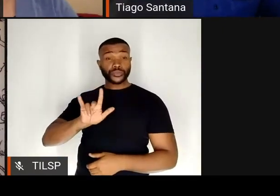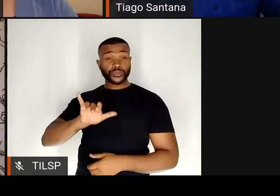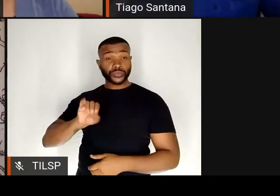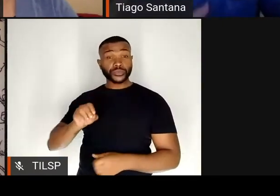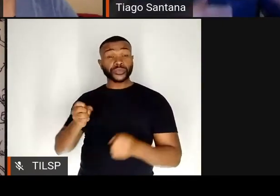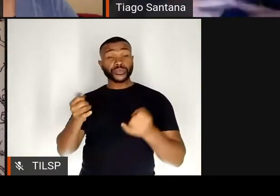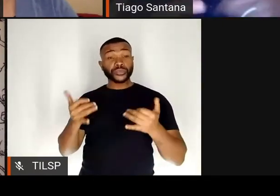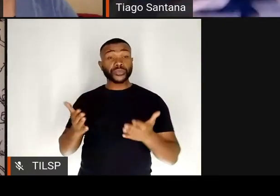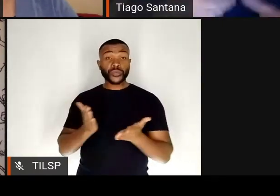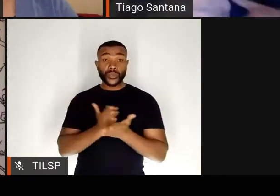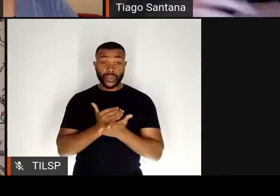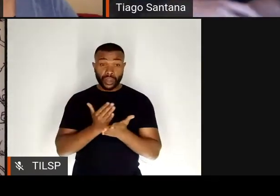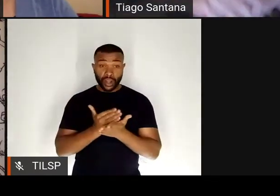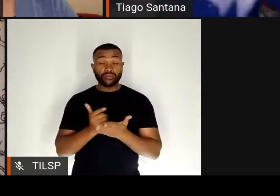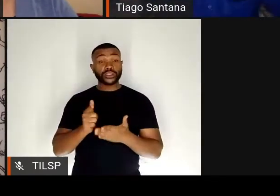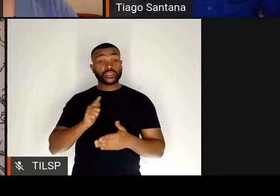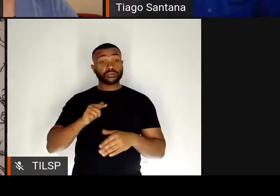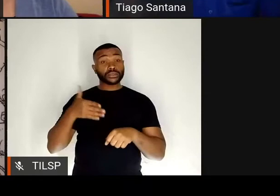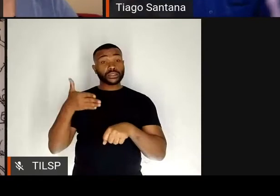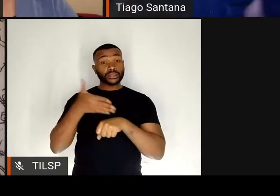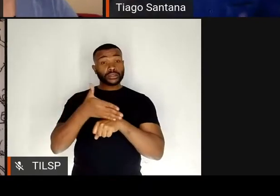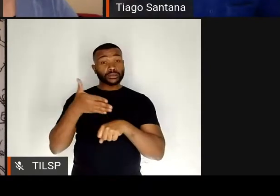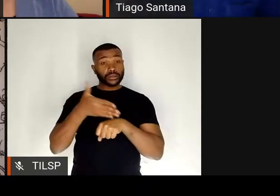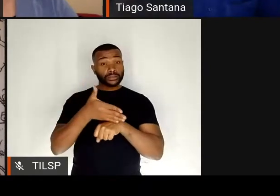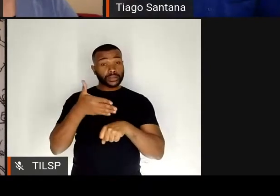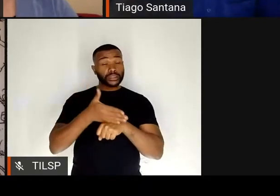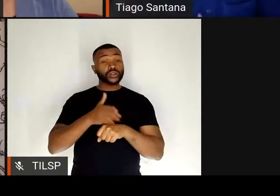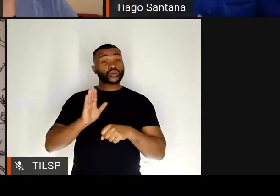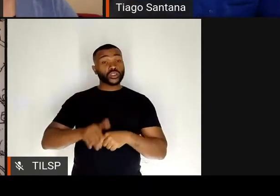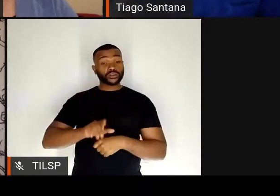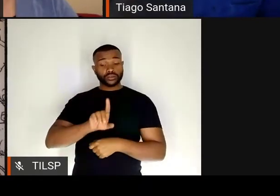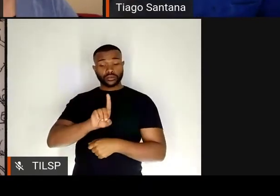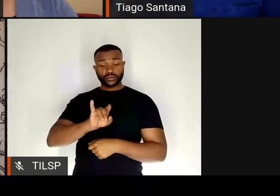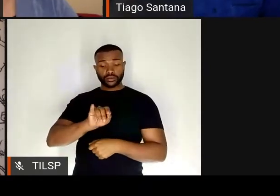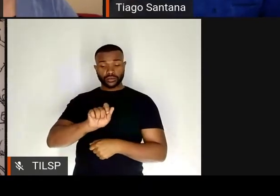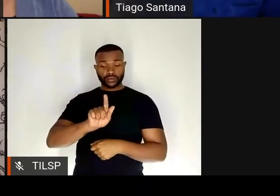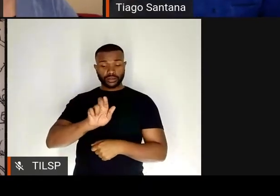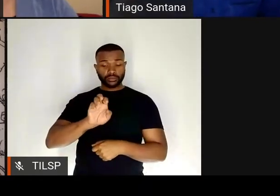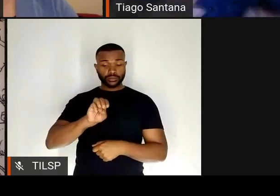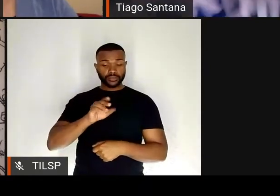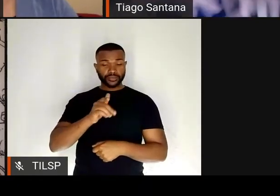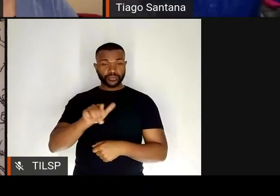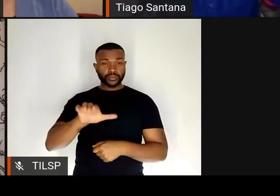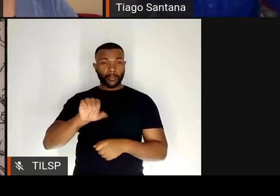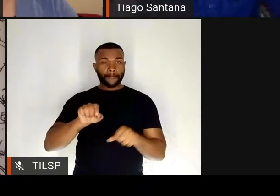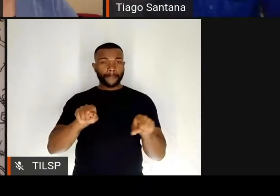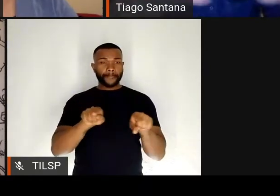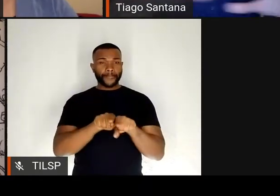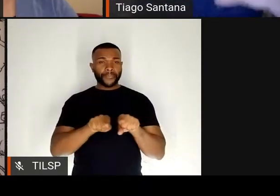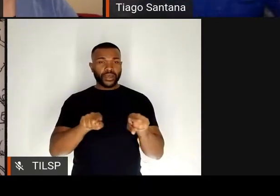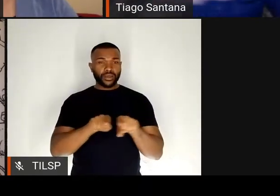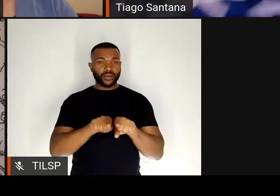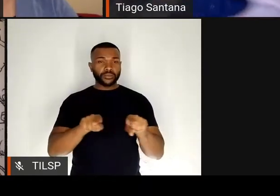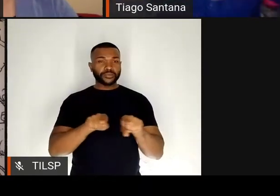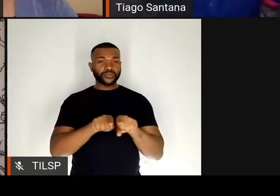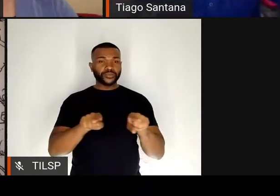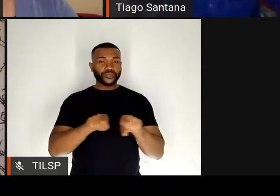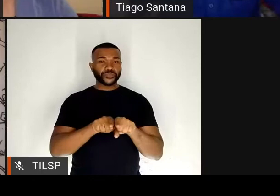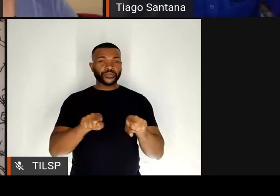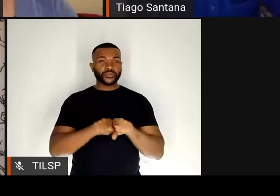livro, tem o envolvimento dele, inclusive, com a diagramação, né? A relação dele com o Enrico Bianco, né? como ele